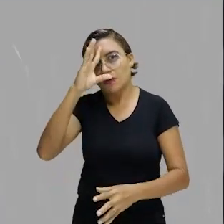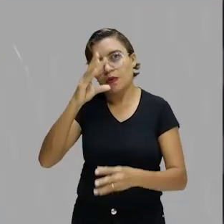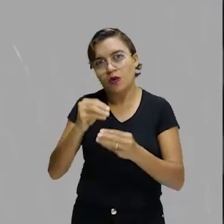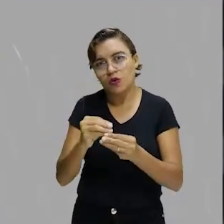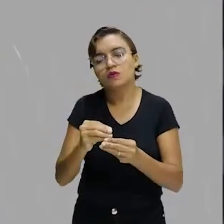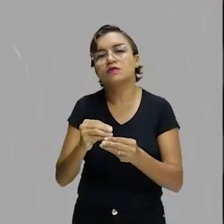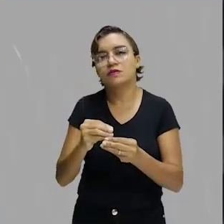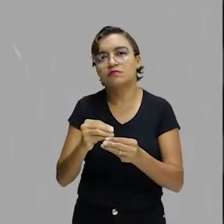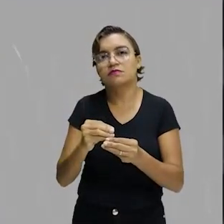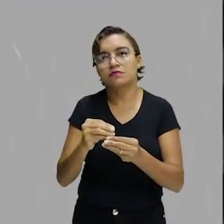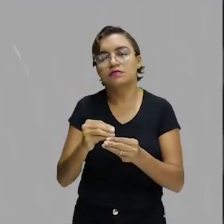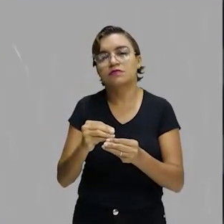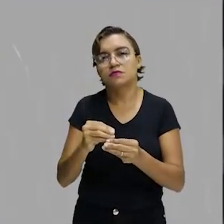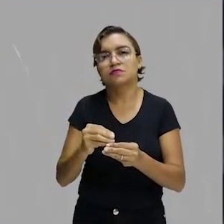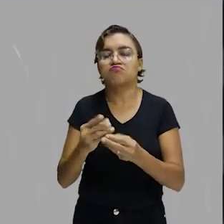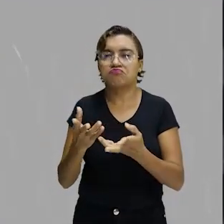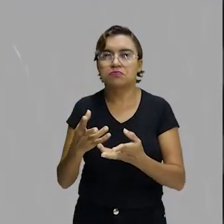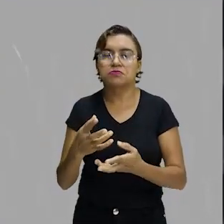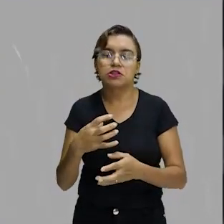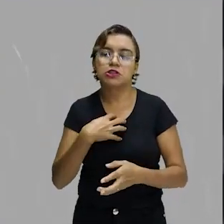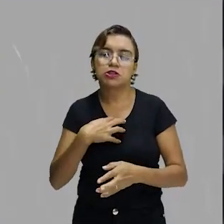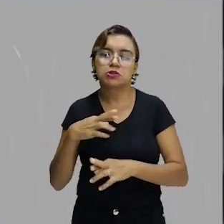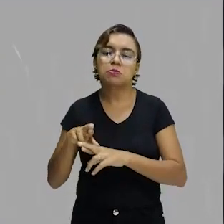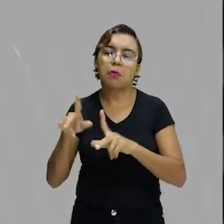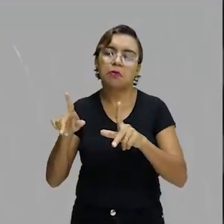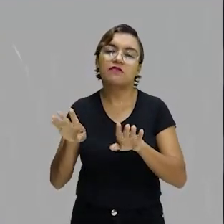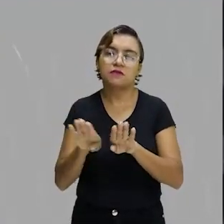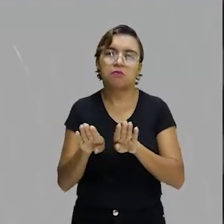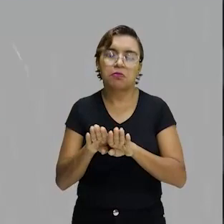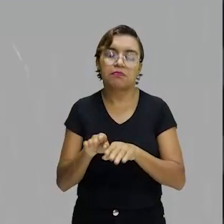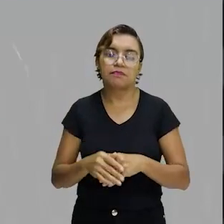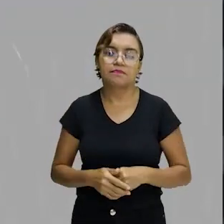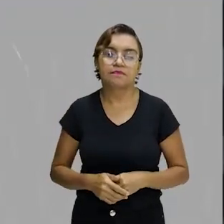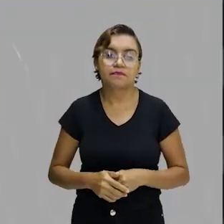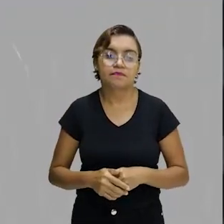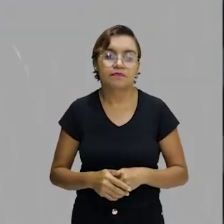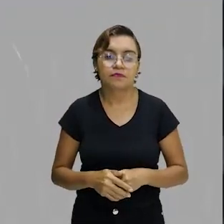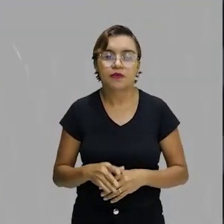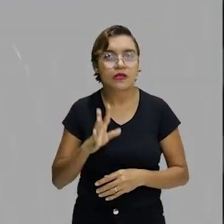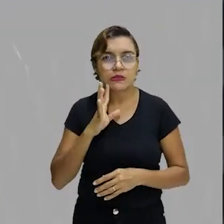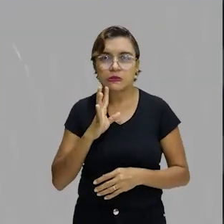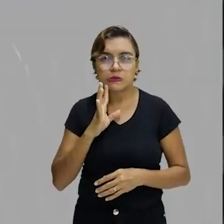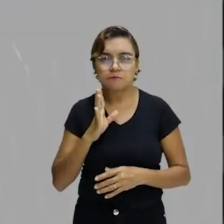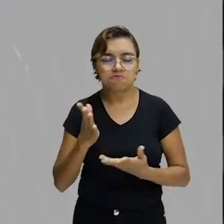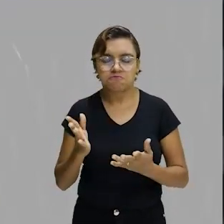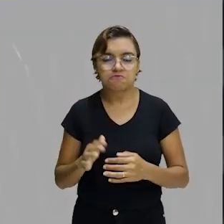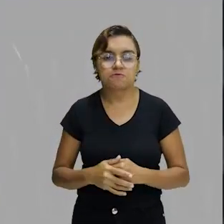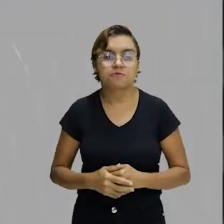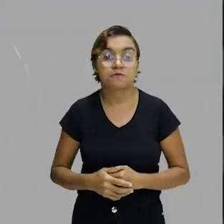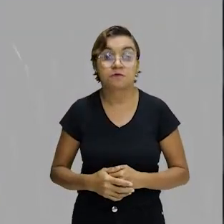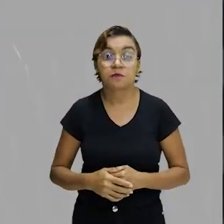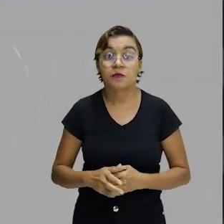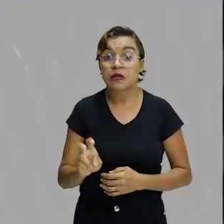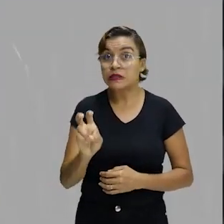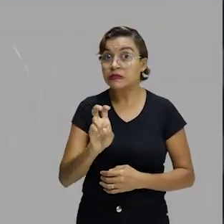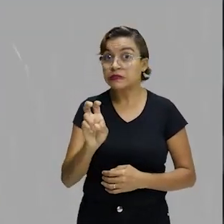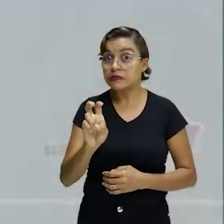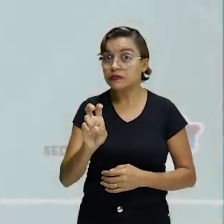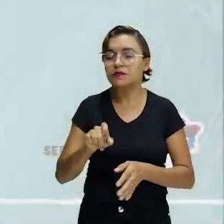com a negação, com a negatividade, com o não. Não pode. Não é legal. Vamos para a 5ª